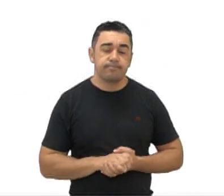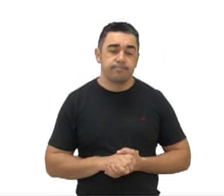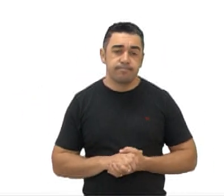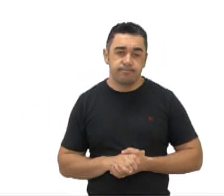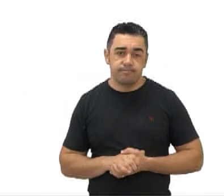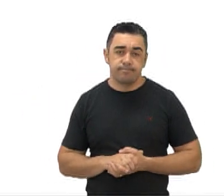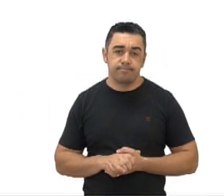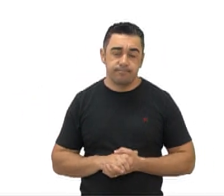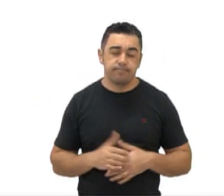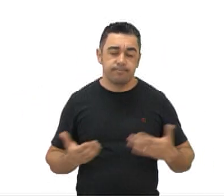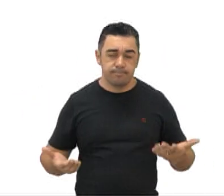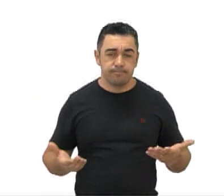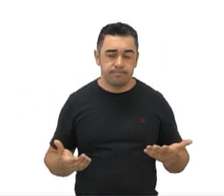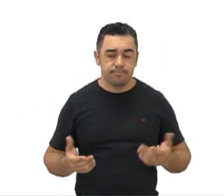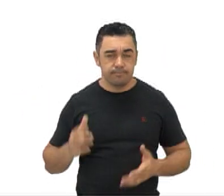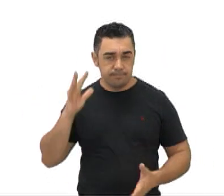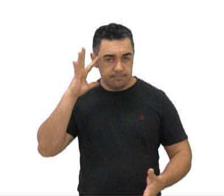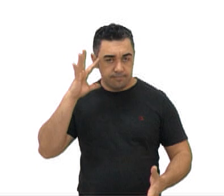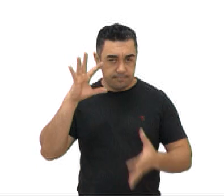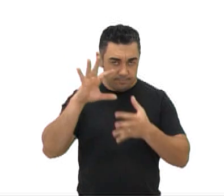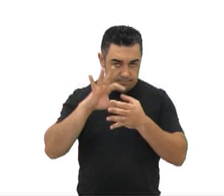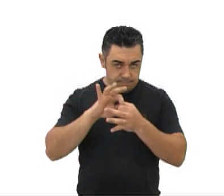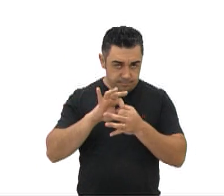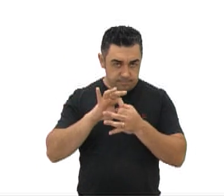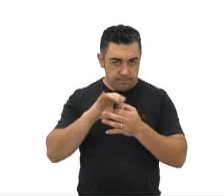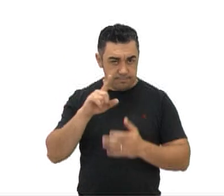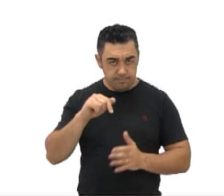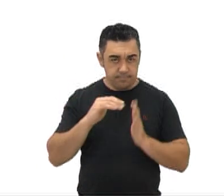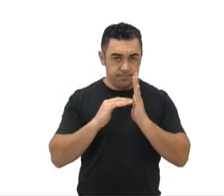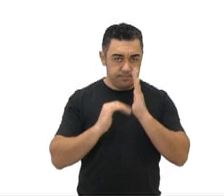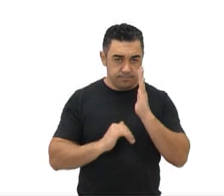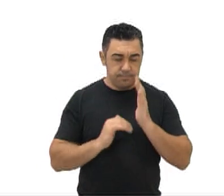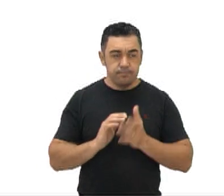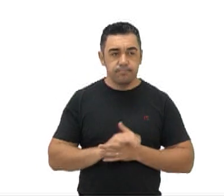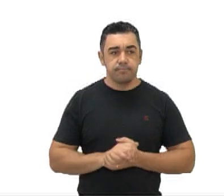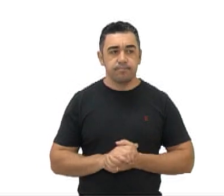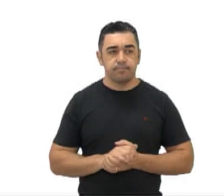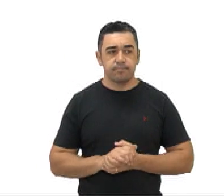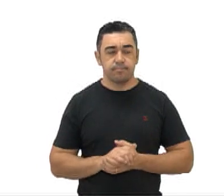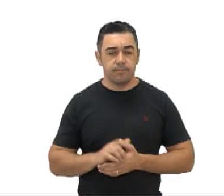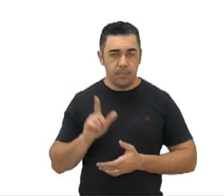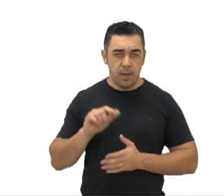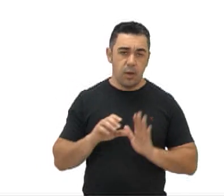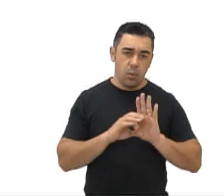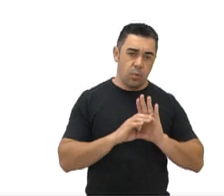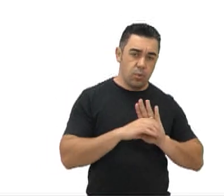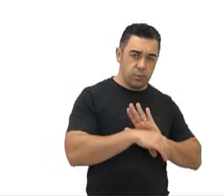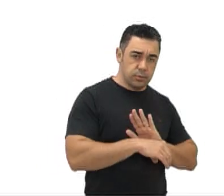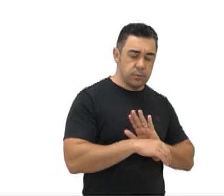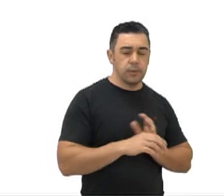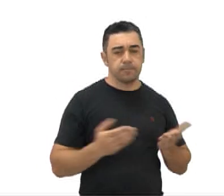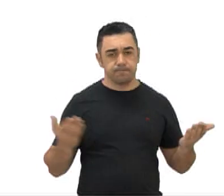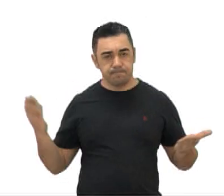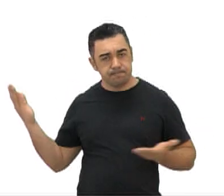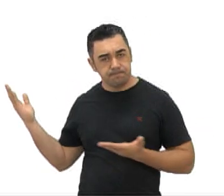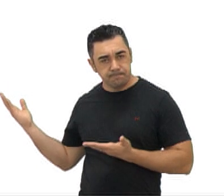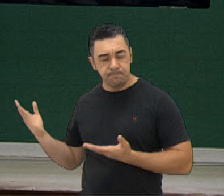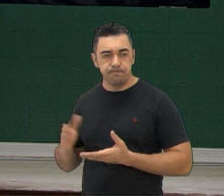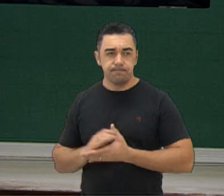dele, pela lógica, é a subtração, é o número antes. Então, esse é o conceito de sucessor e antecessor.